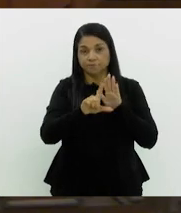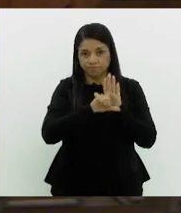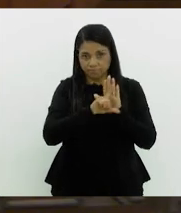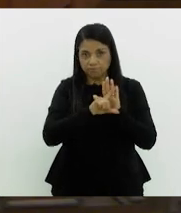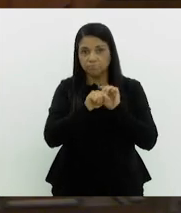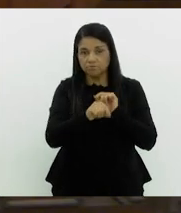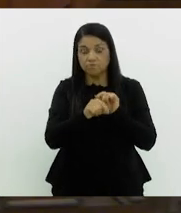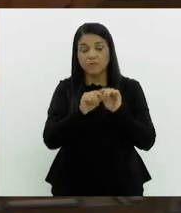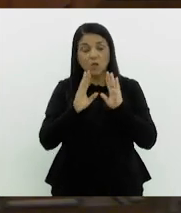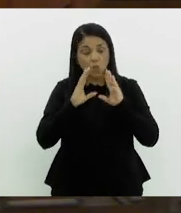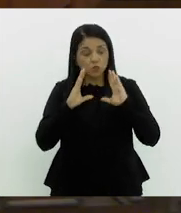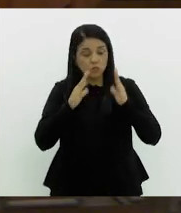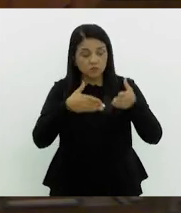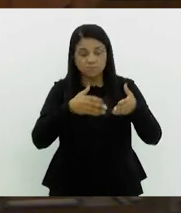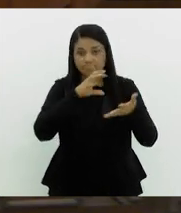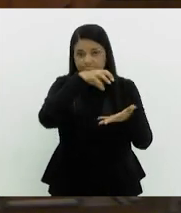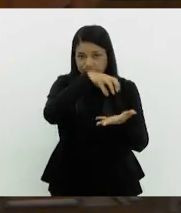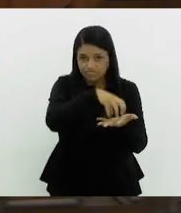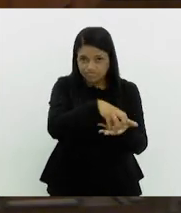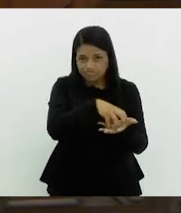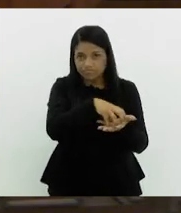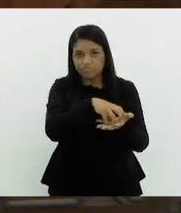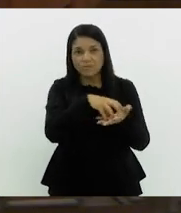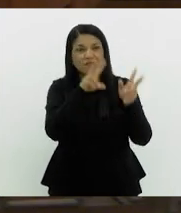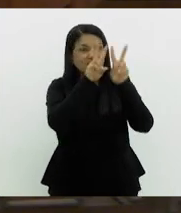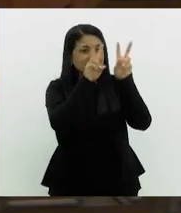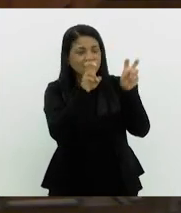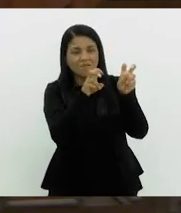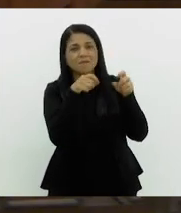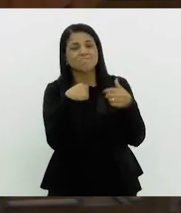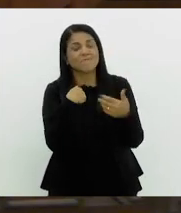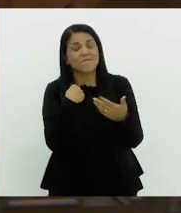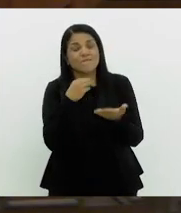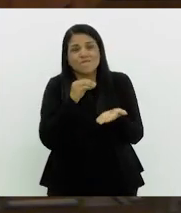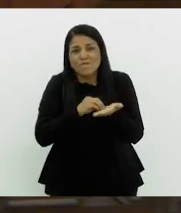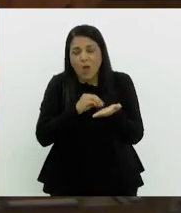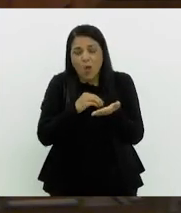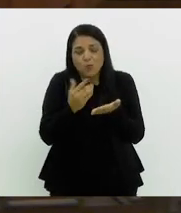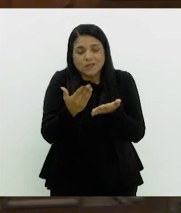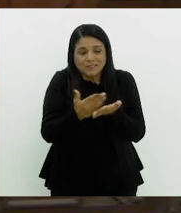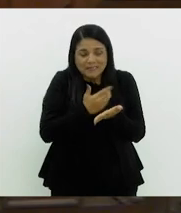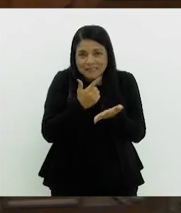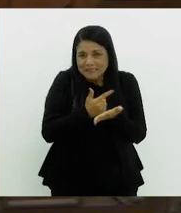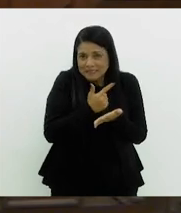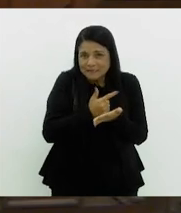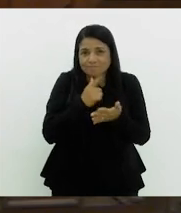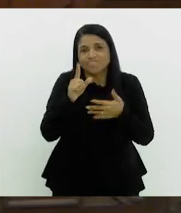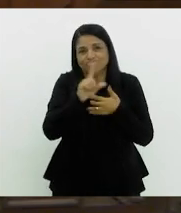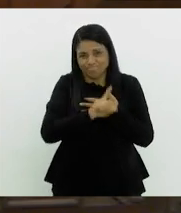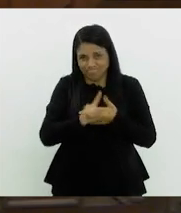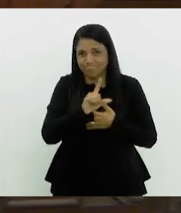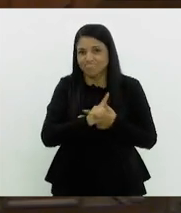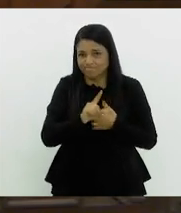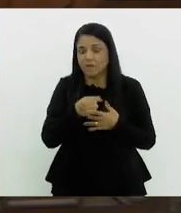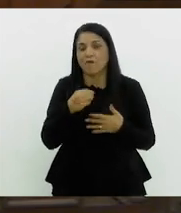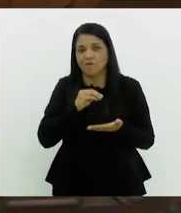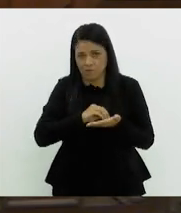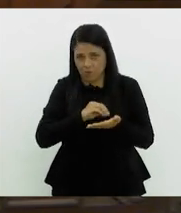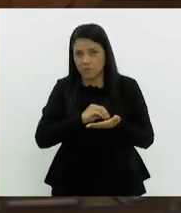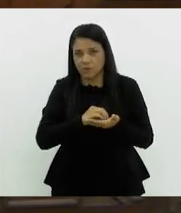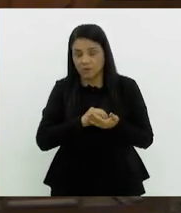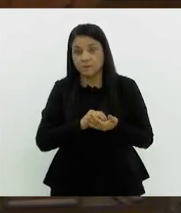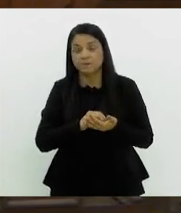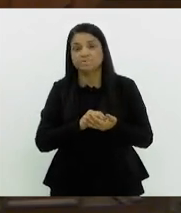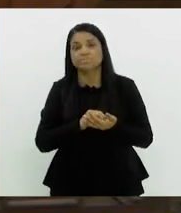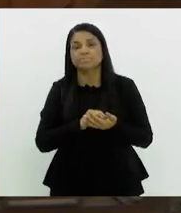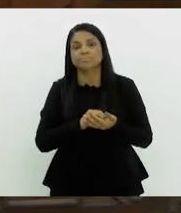especializado nesse tema, ainda carente de literatura, doutor Ricardo. A gente sabe que nossos encontros, a gente sempre discute sobre isso, e